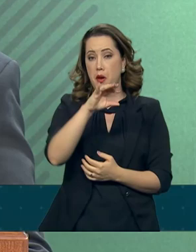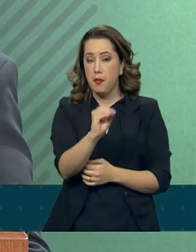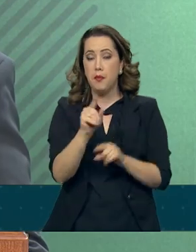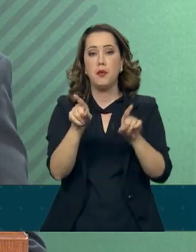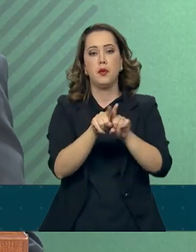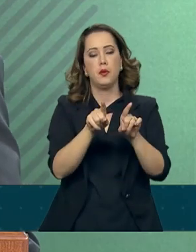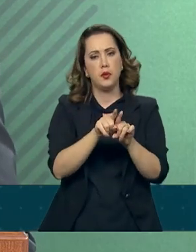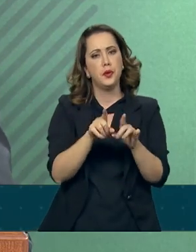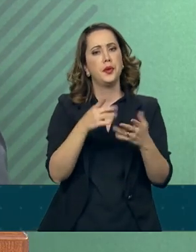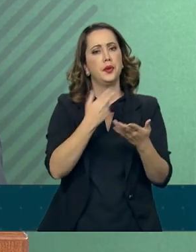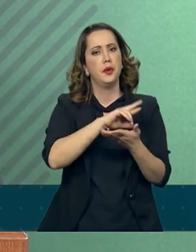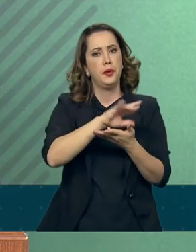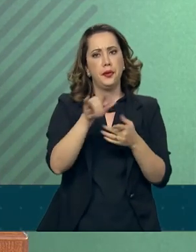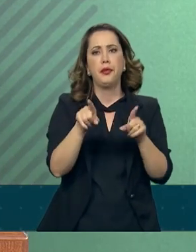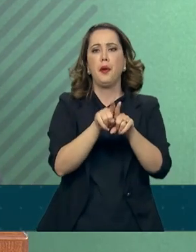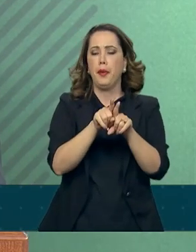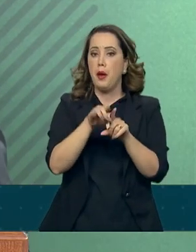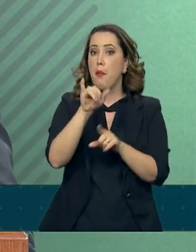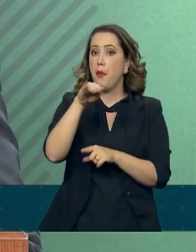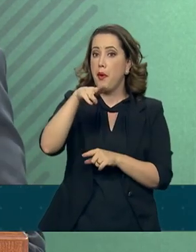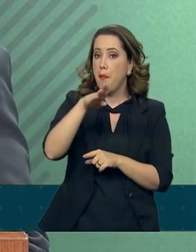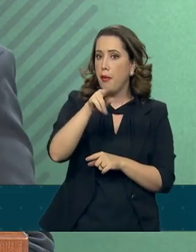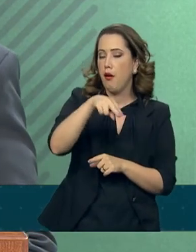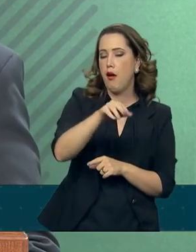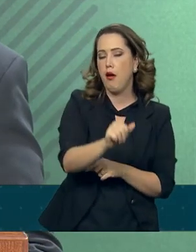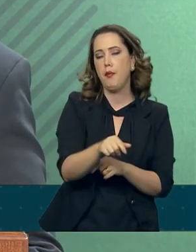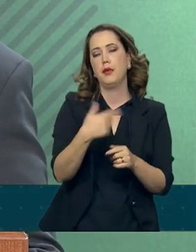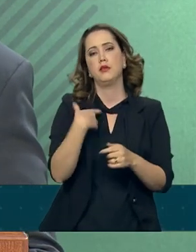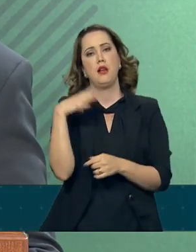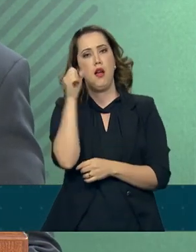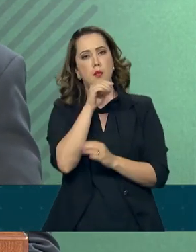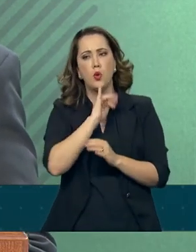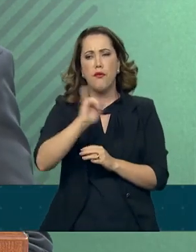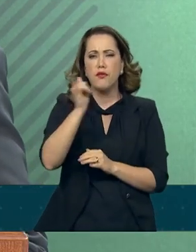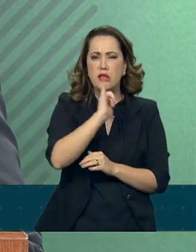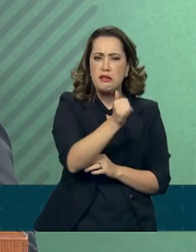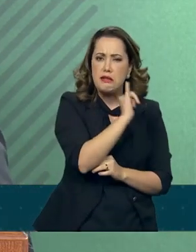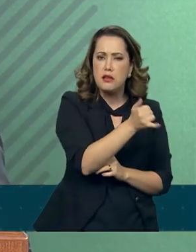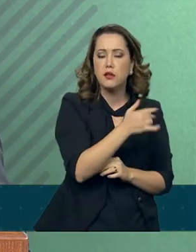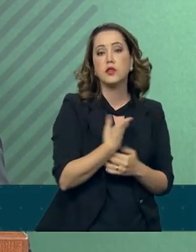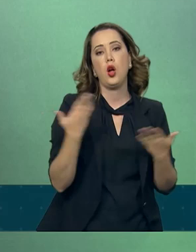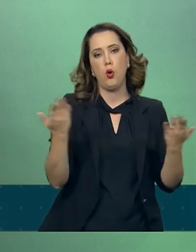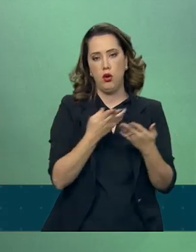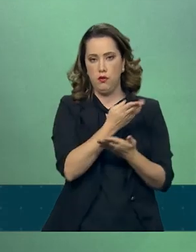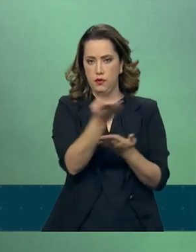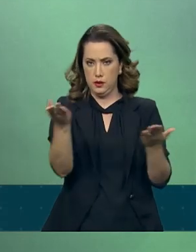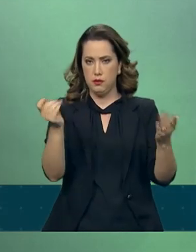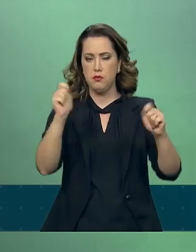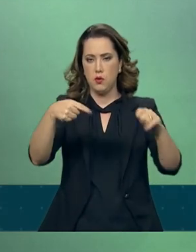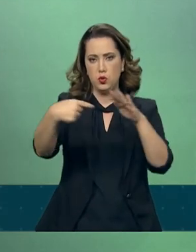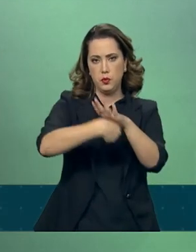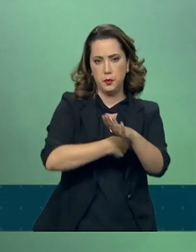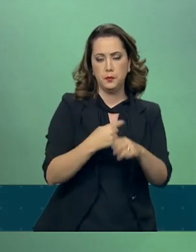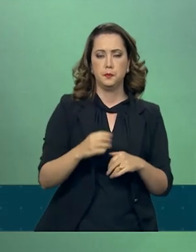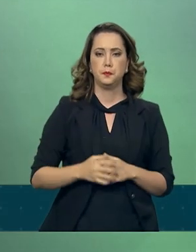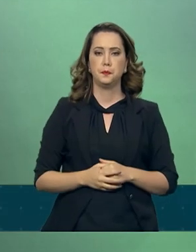ibama dito isso coloco à disposição de vocês para eventuais perguntas